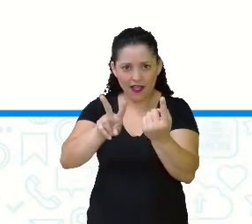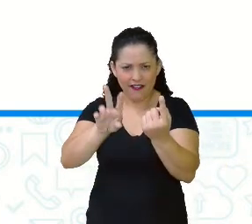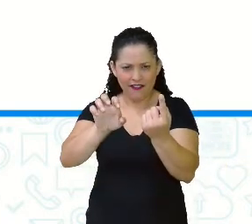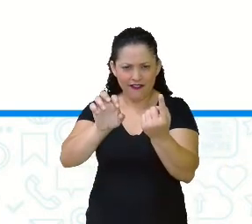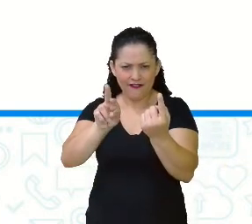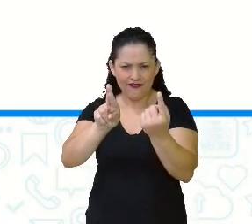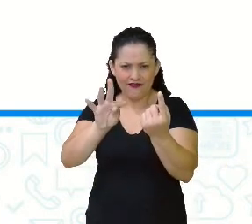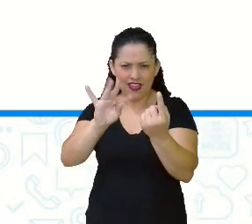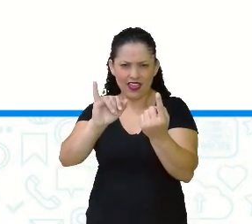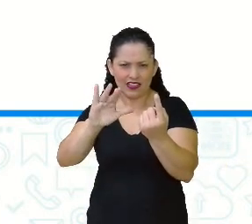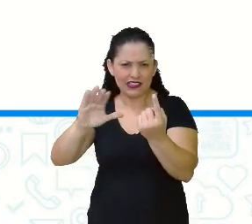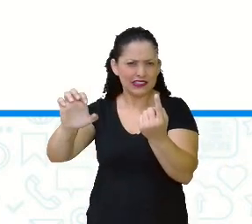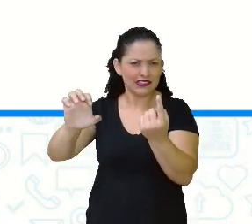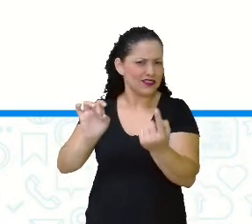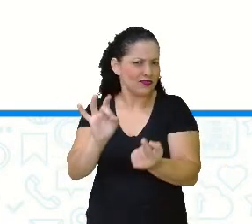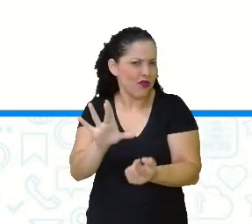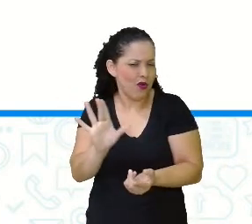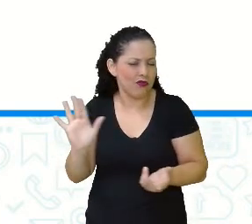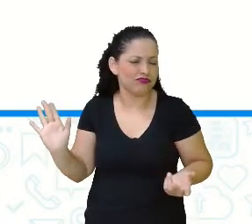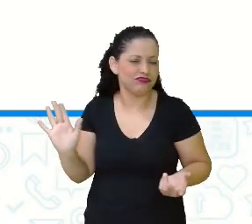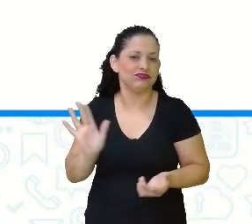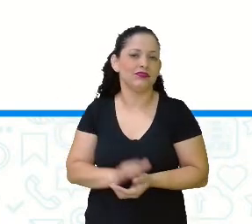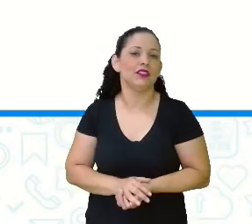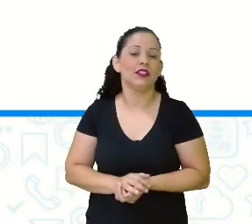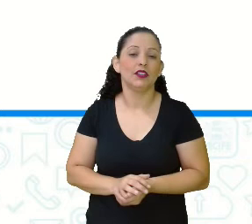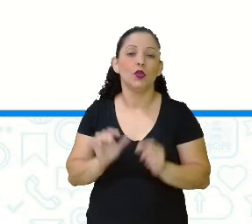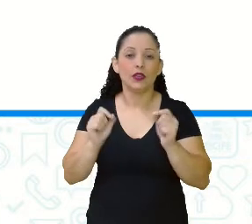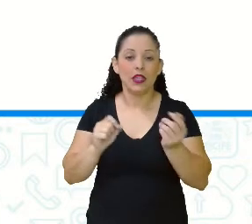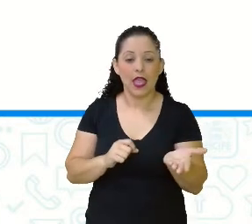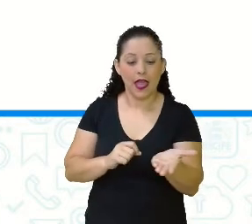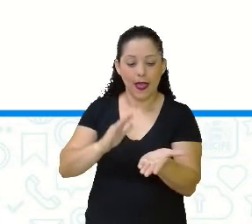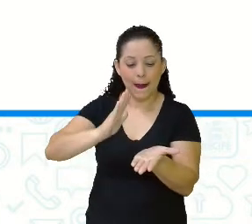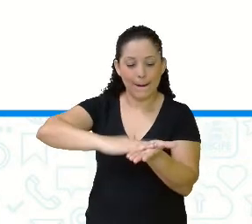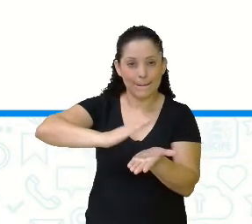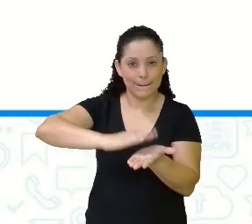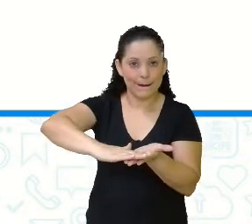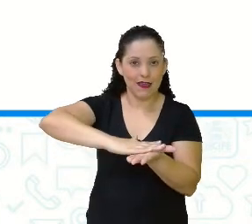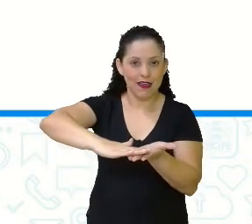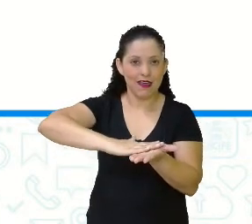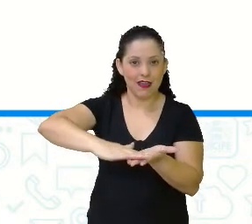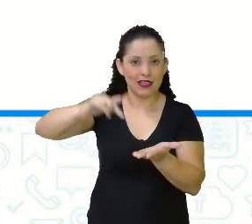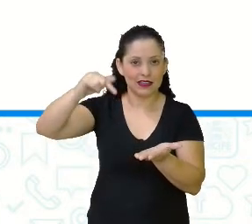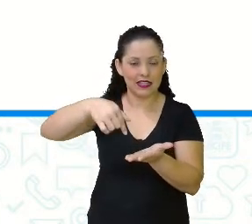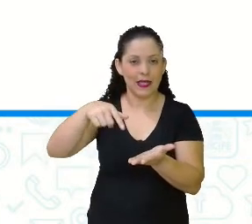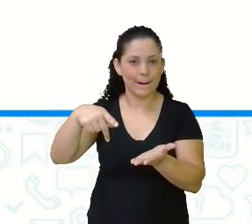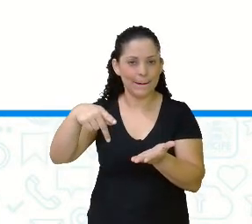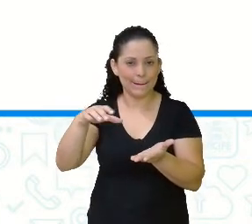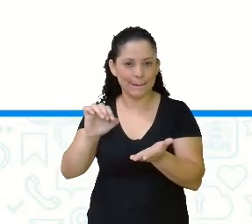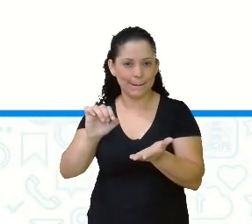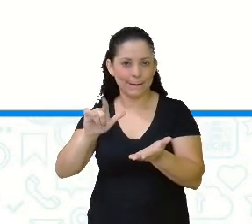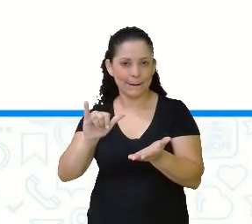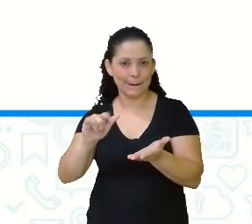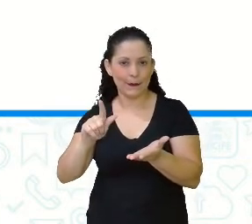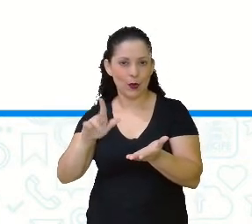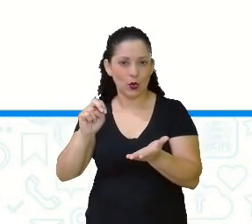Eu não entendi isso não, viu? A base de uma pirâmide são polígonos. Isso é verdade?